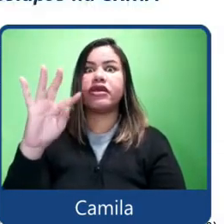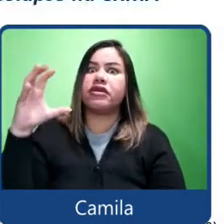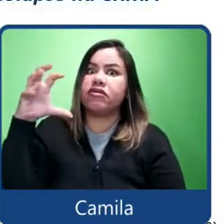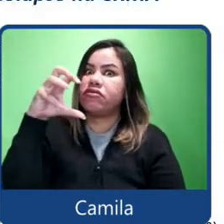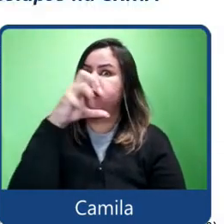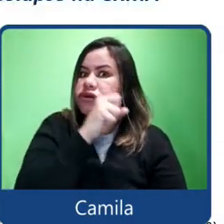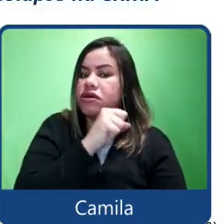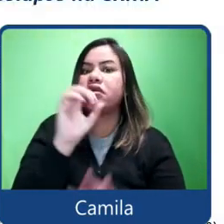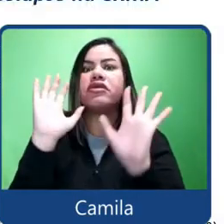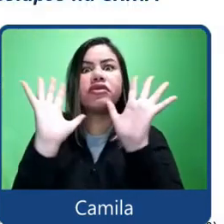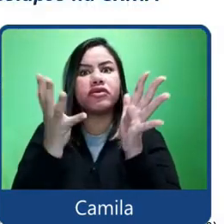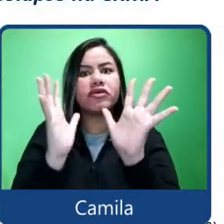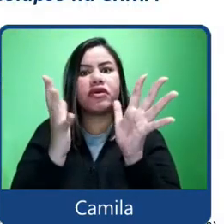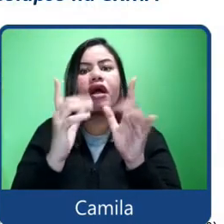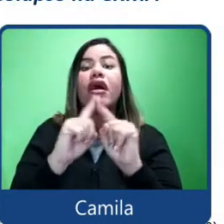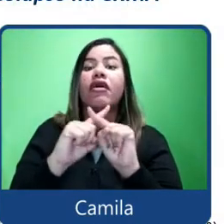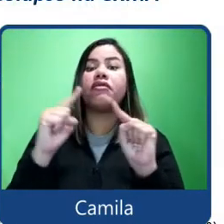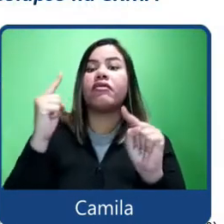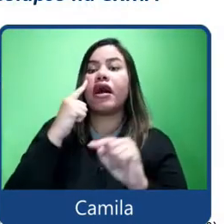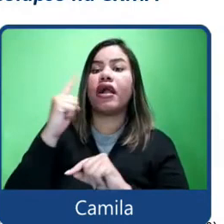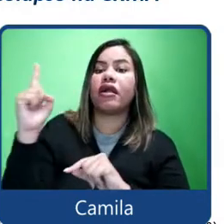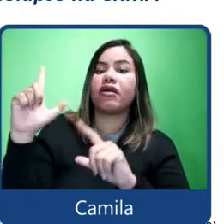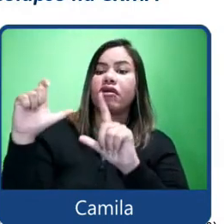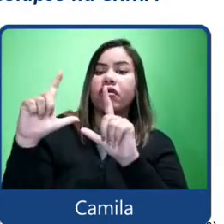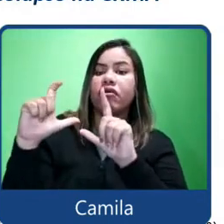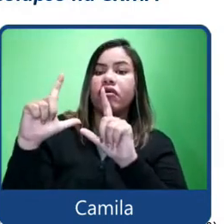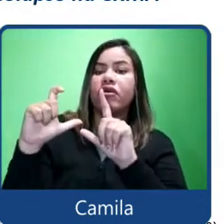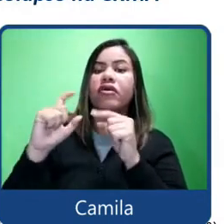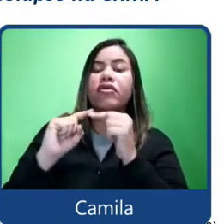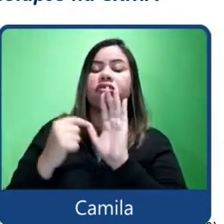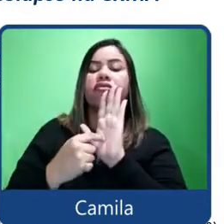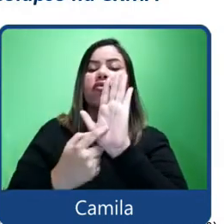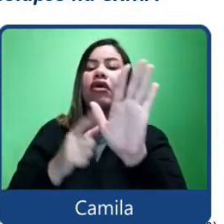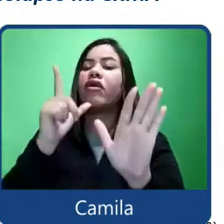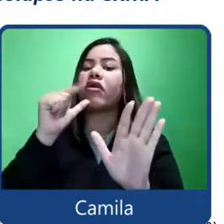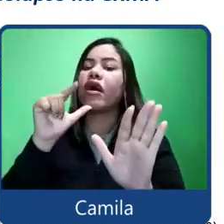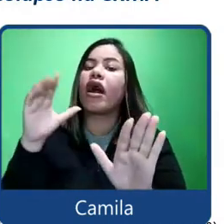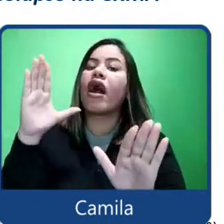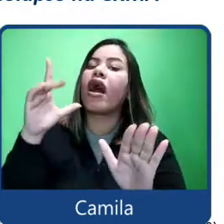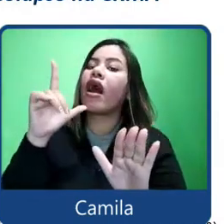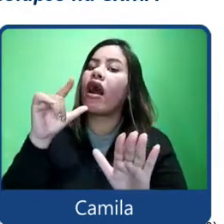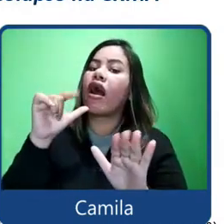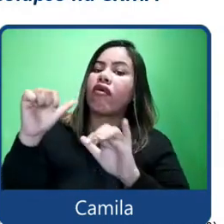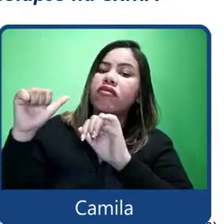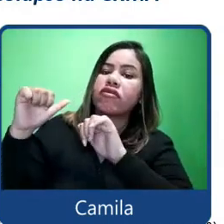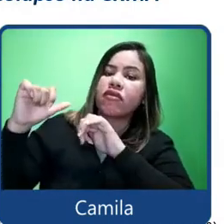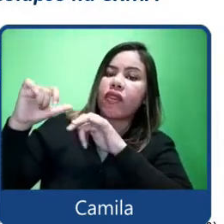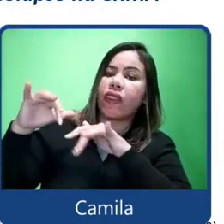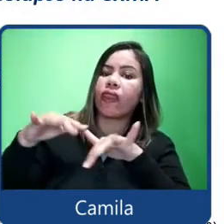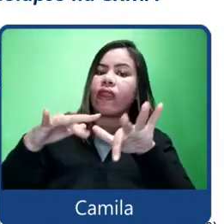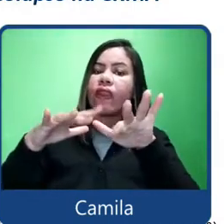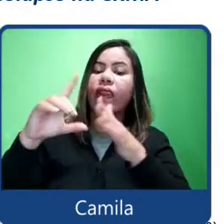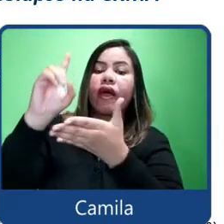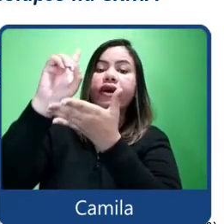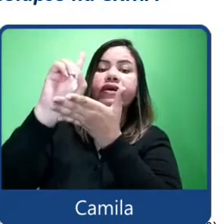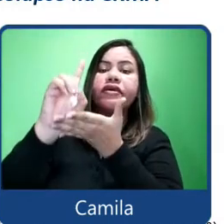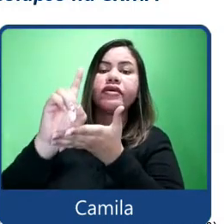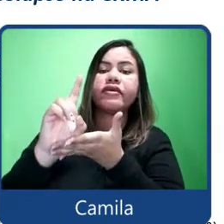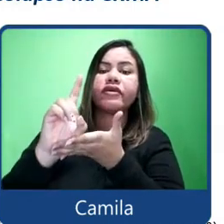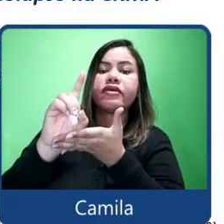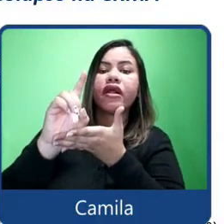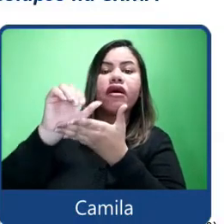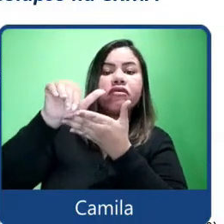aquecimento desta porção aqui do Atlântico faz com que as águas superficiais percam densidade e não afundam, ou